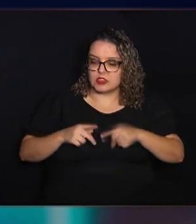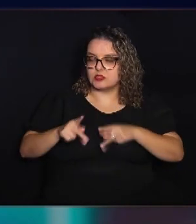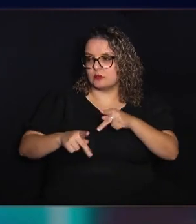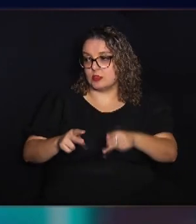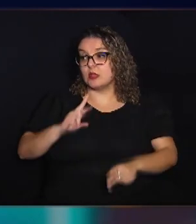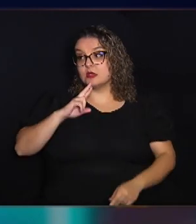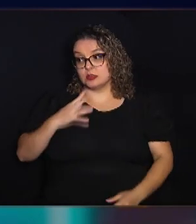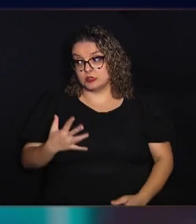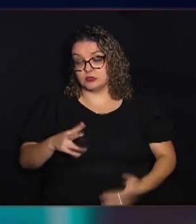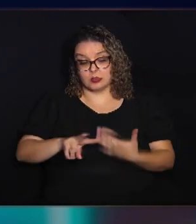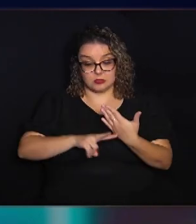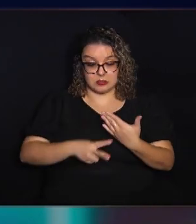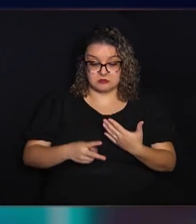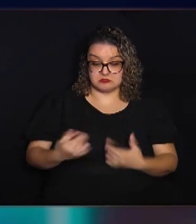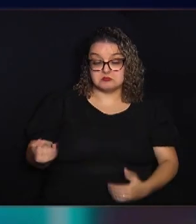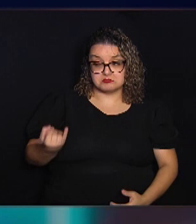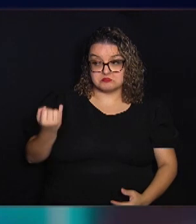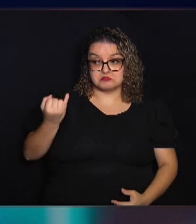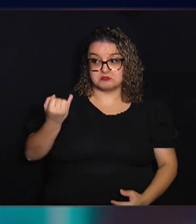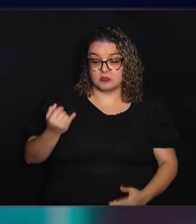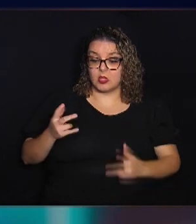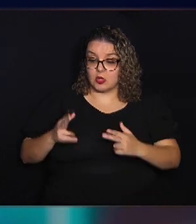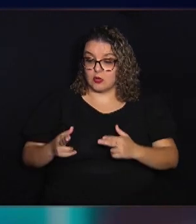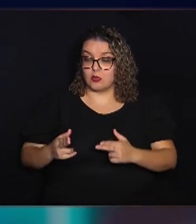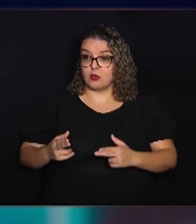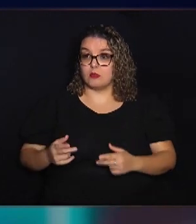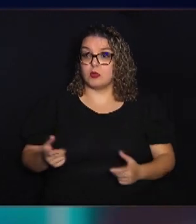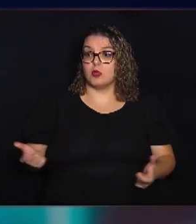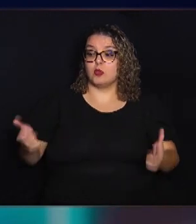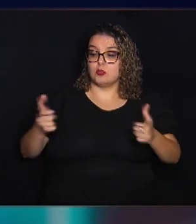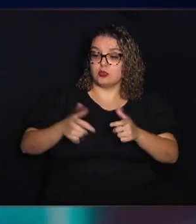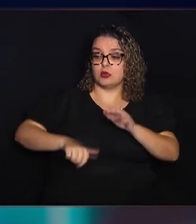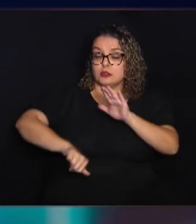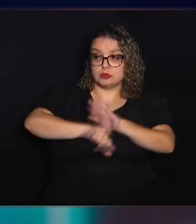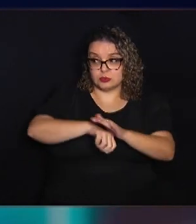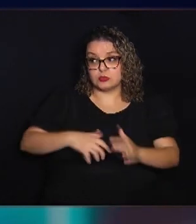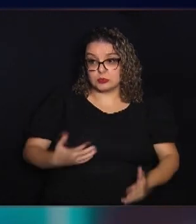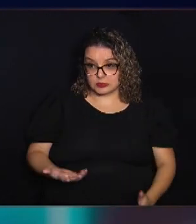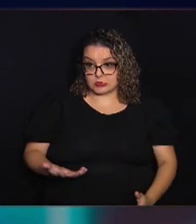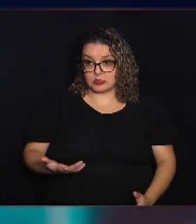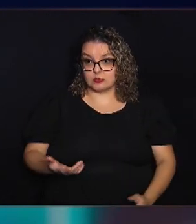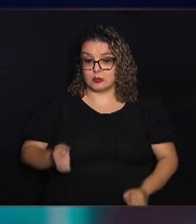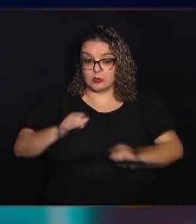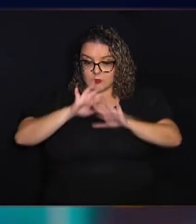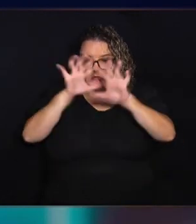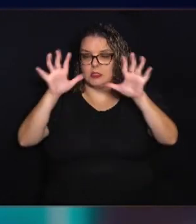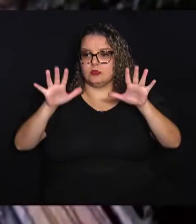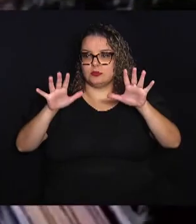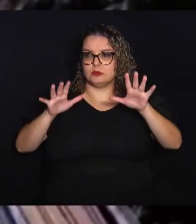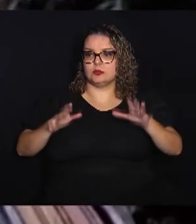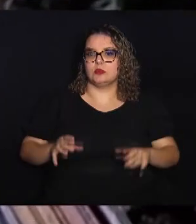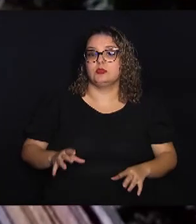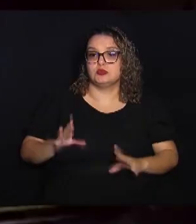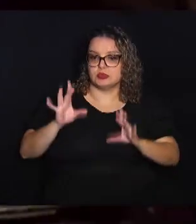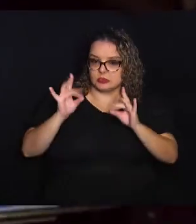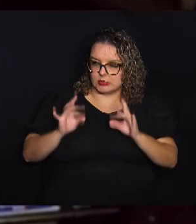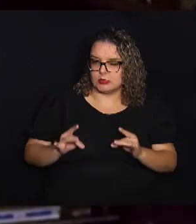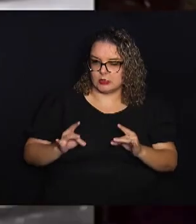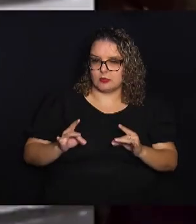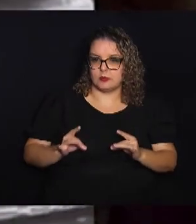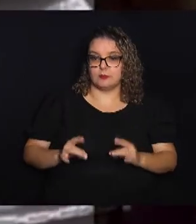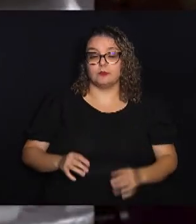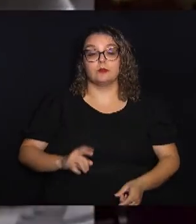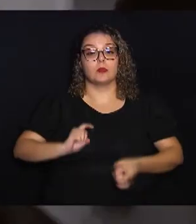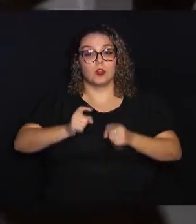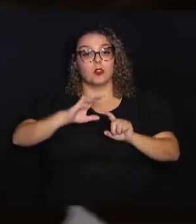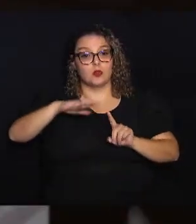em efeitos notáveis, como a expressiva redução da criminalidade e a elucidação de casos complexos. Durante a